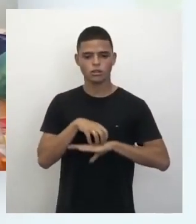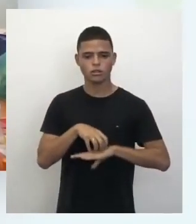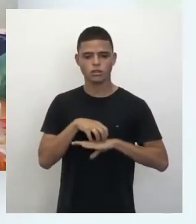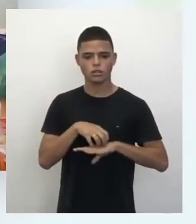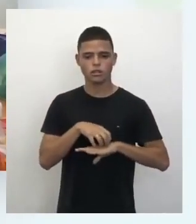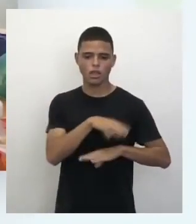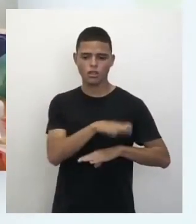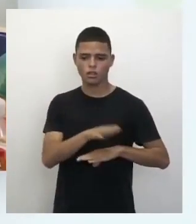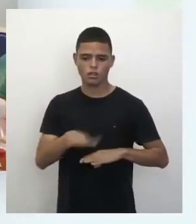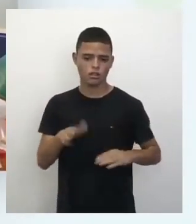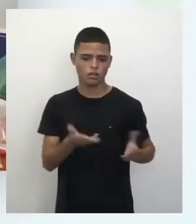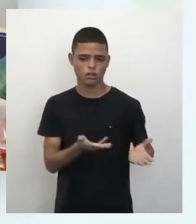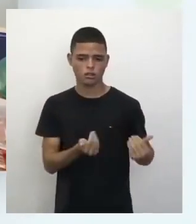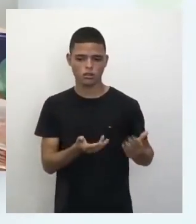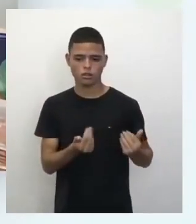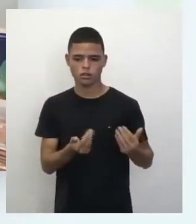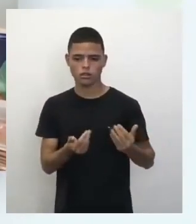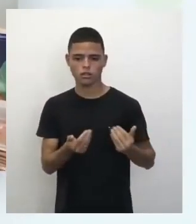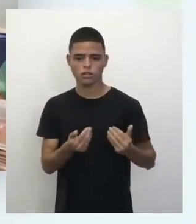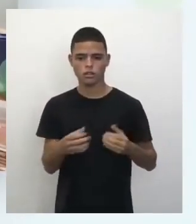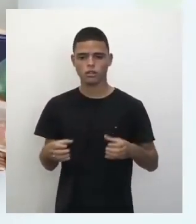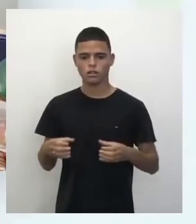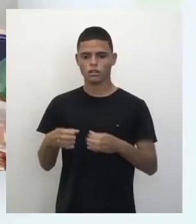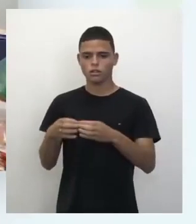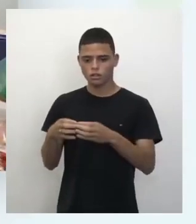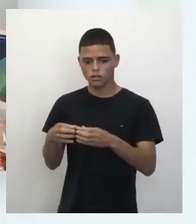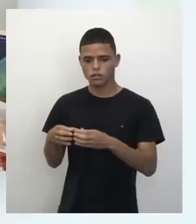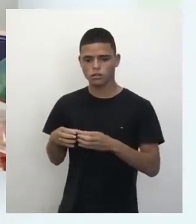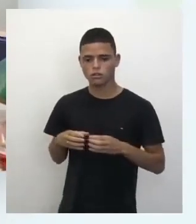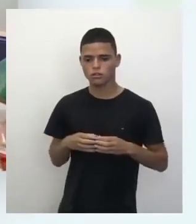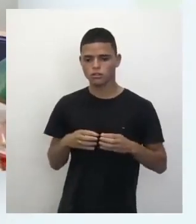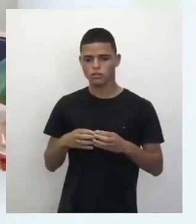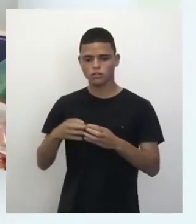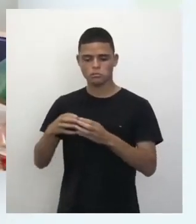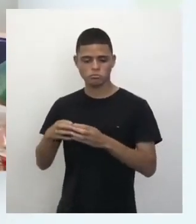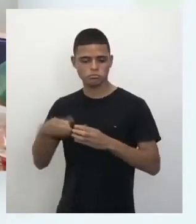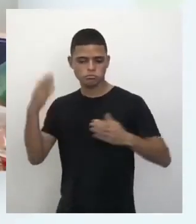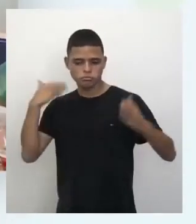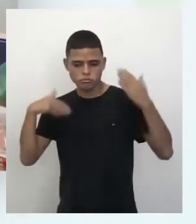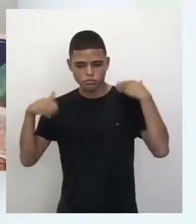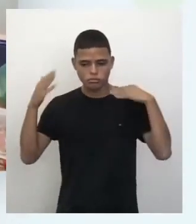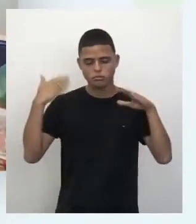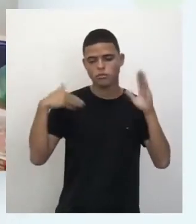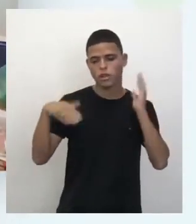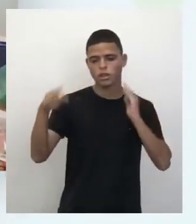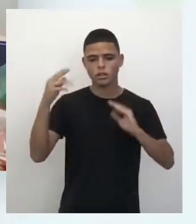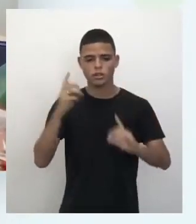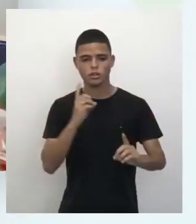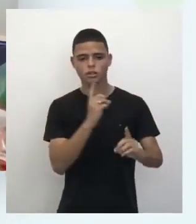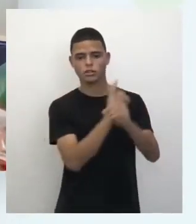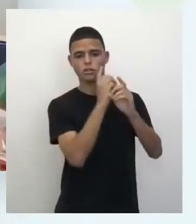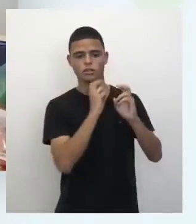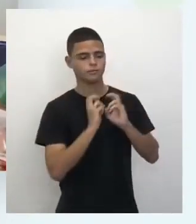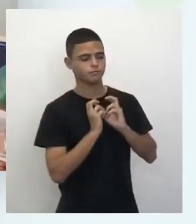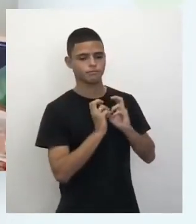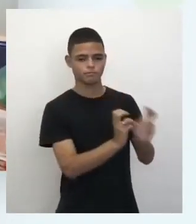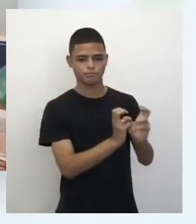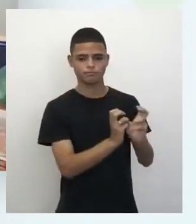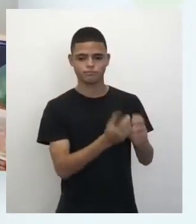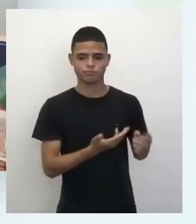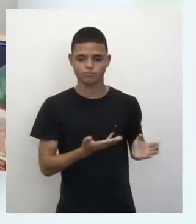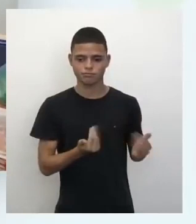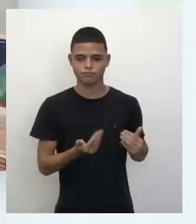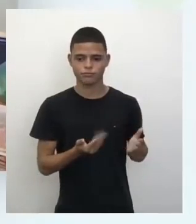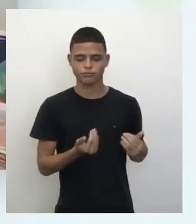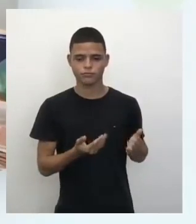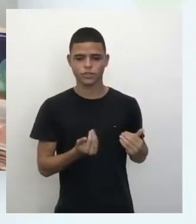adolescência eu passei lá pela Galeria do Rock, ali no Anhangabaú. Né, os rolês que a gente ia, as festas que a gente ia tudo de metrô, porque, né,